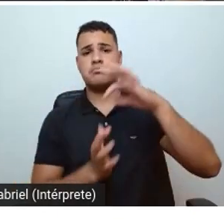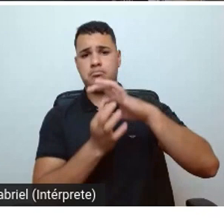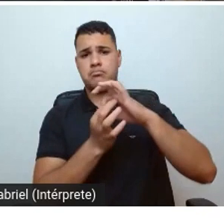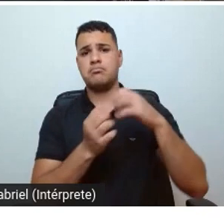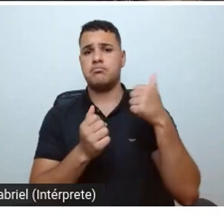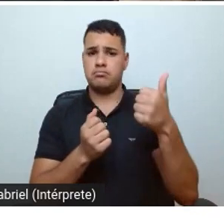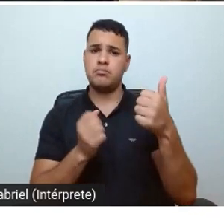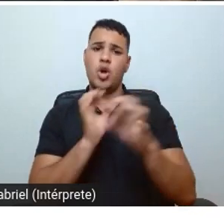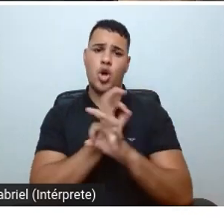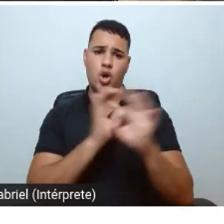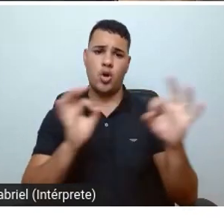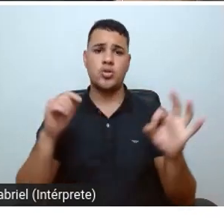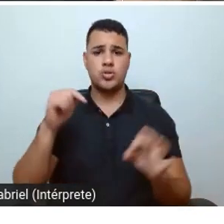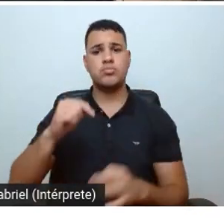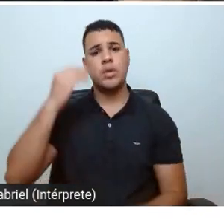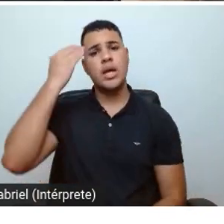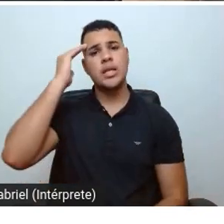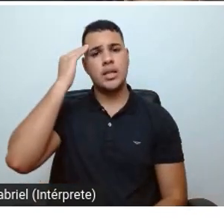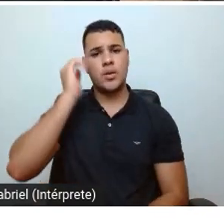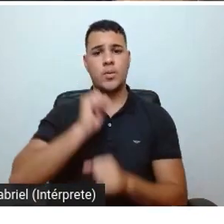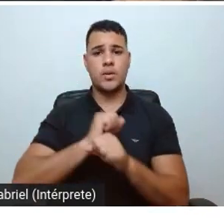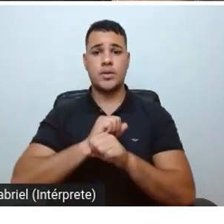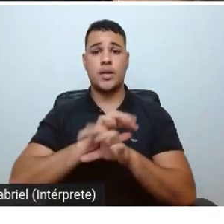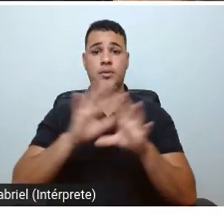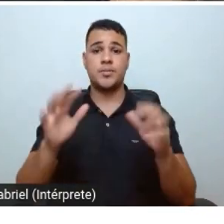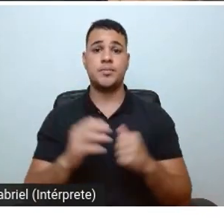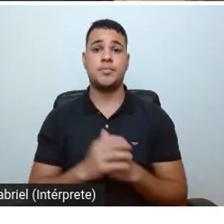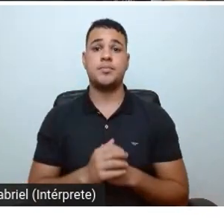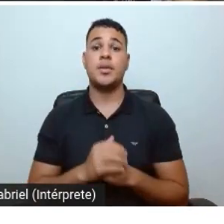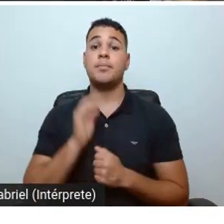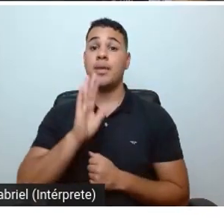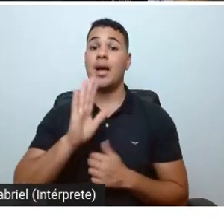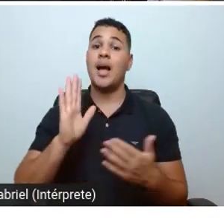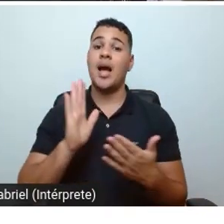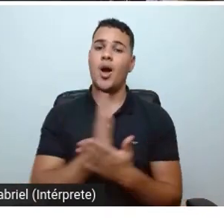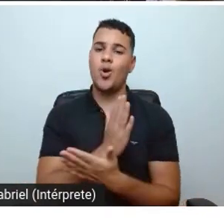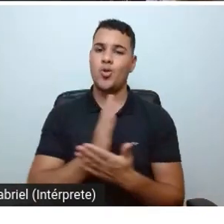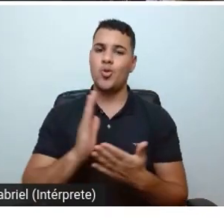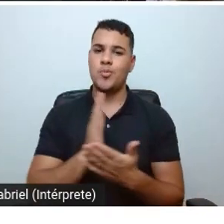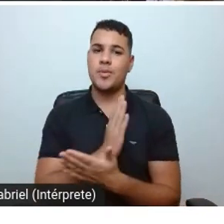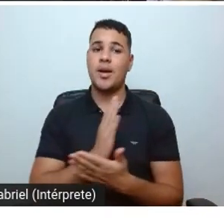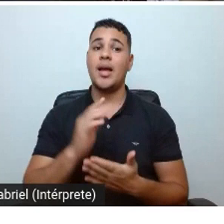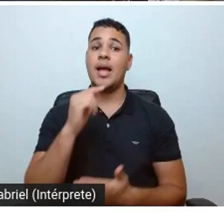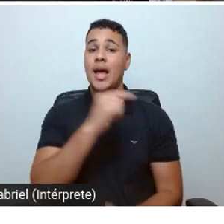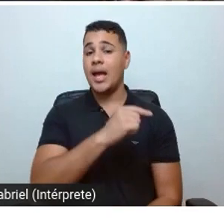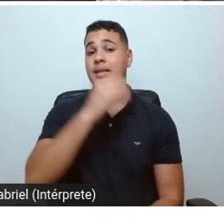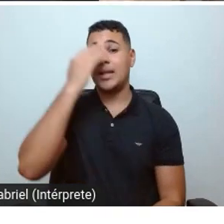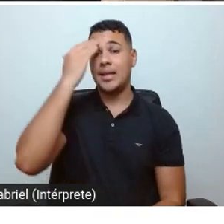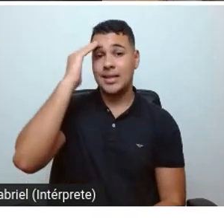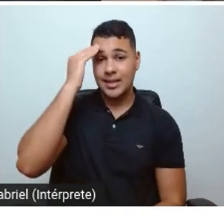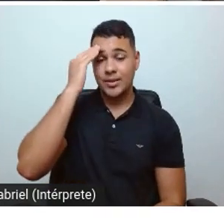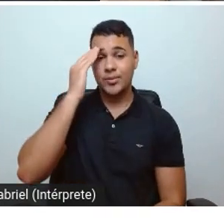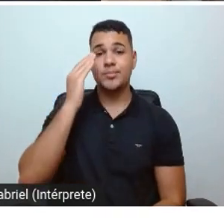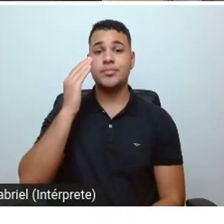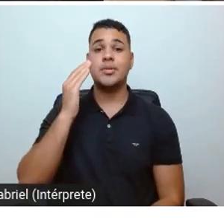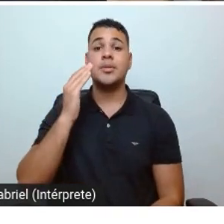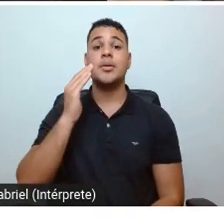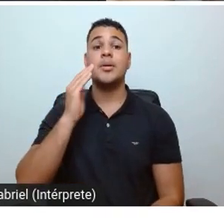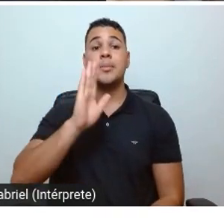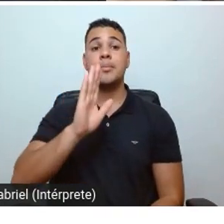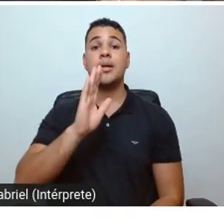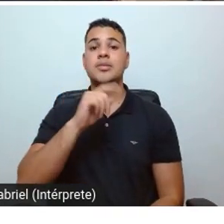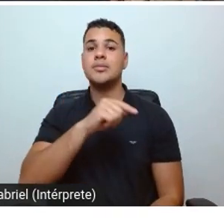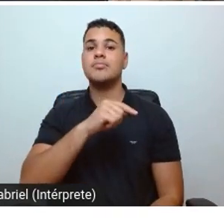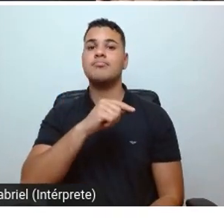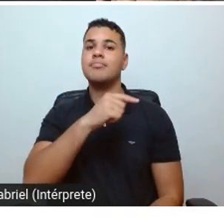a inteligência artificial entendeu corretamente, mas tiveram algumas que ela deveria ter entendido com uma outra